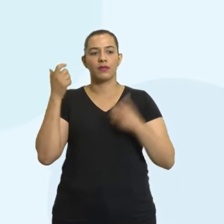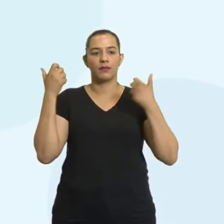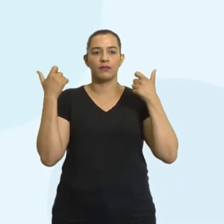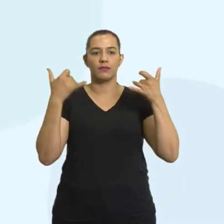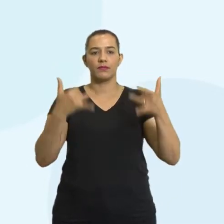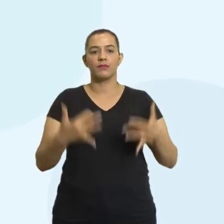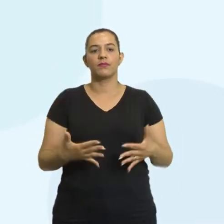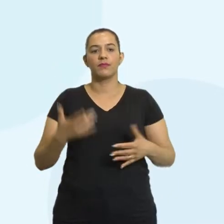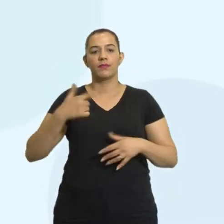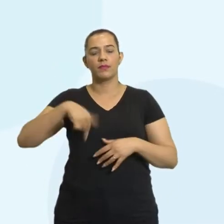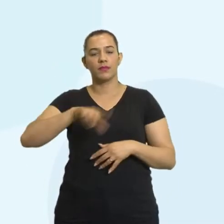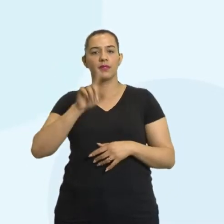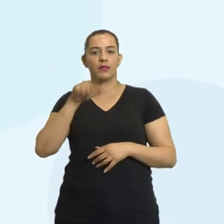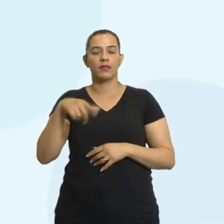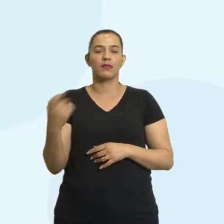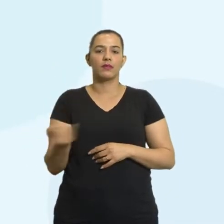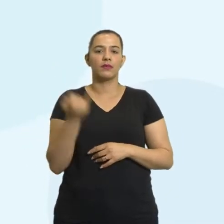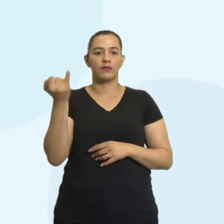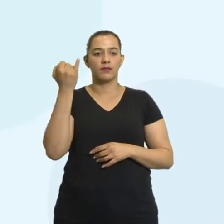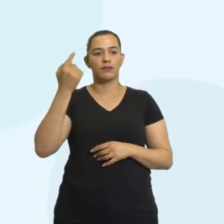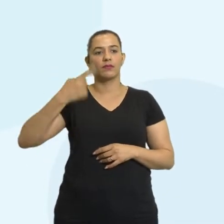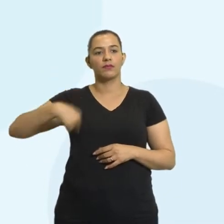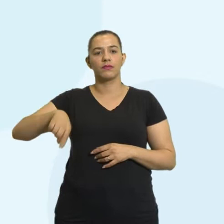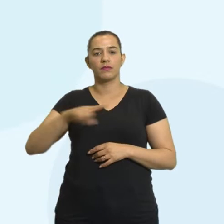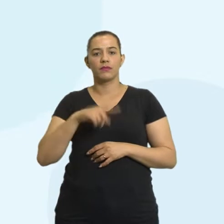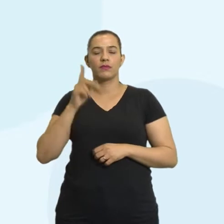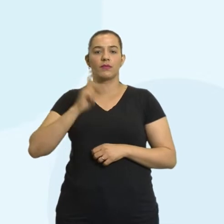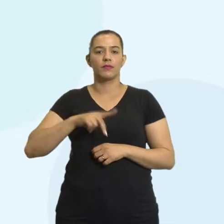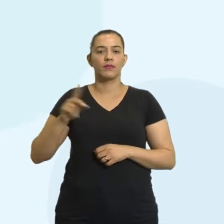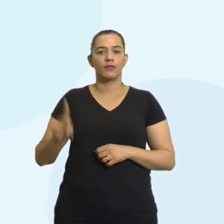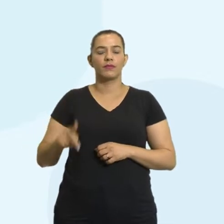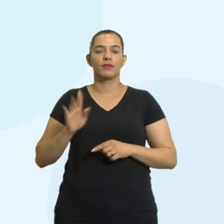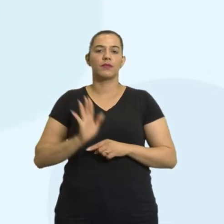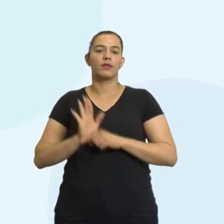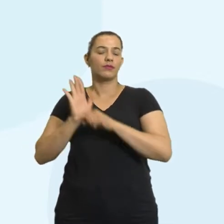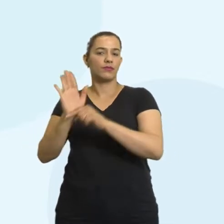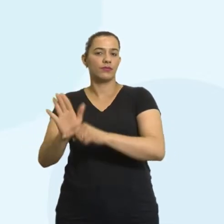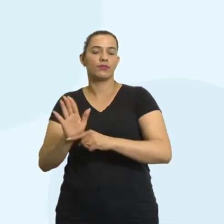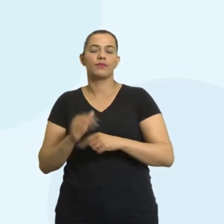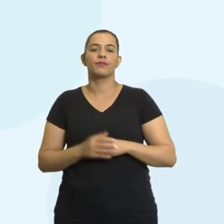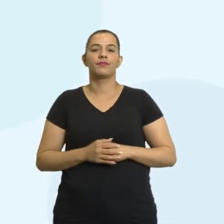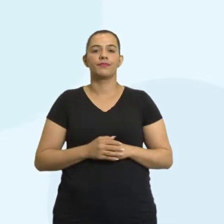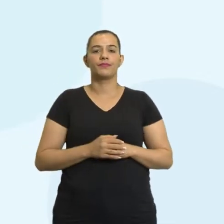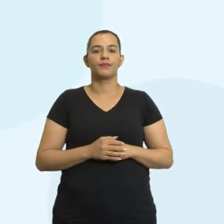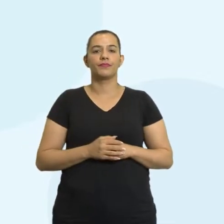ela diz que são importantes nós, professores, garantirmos, né?